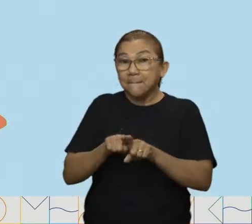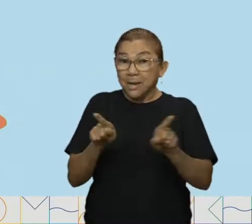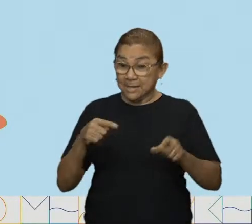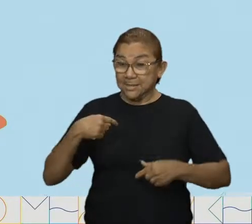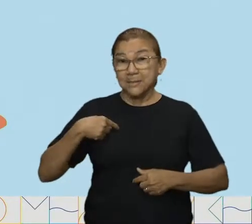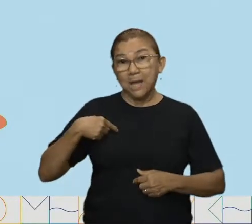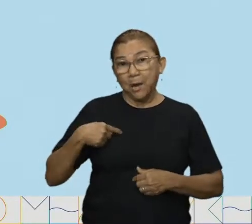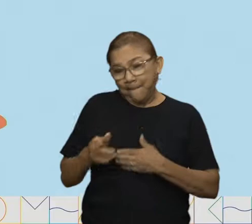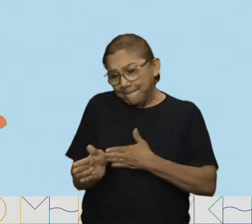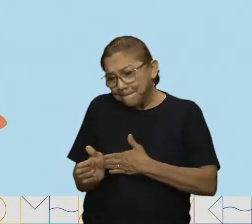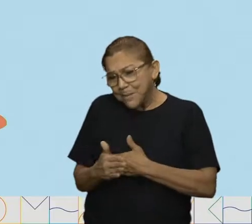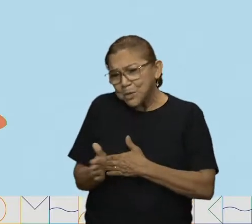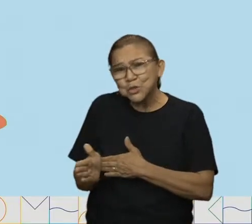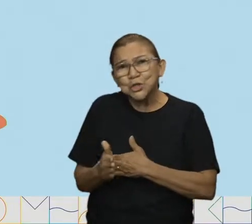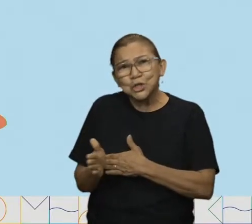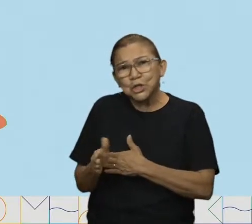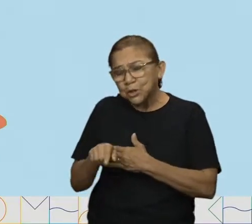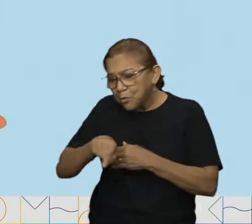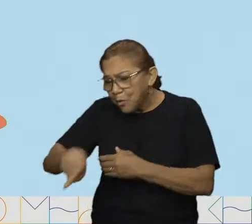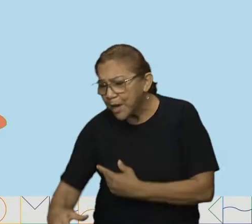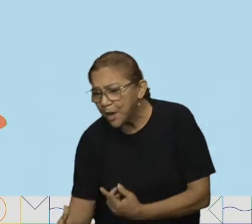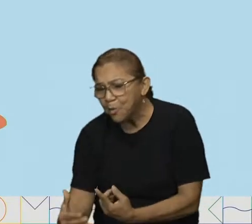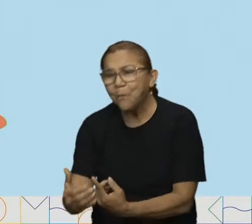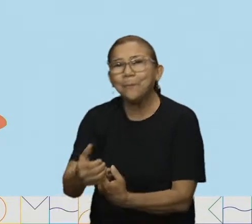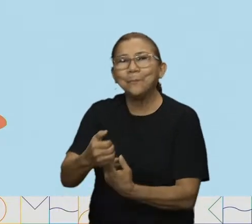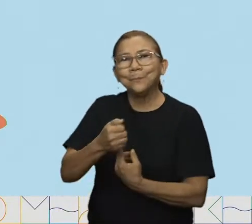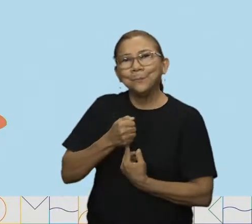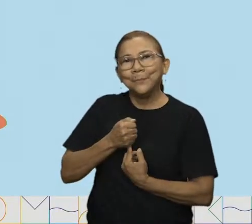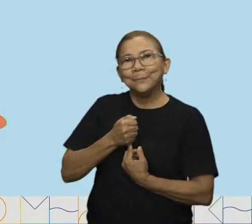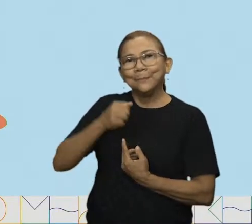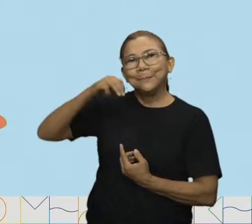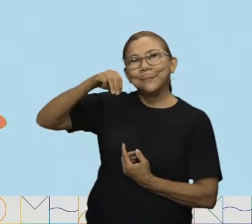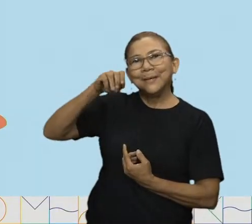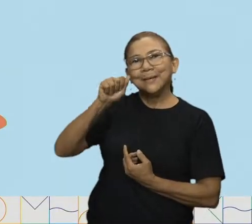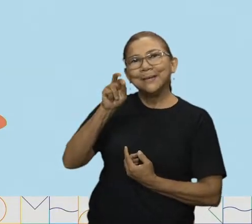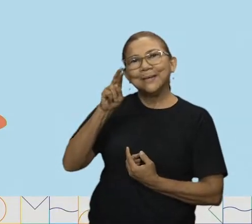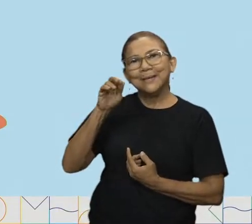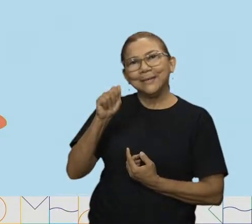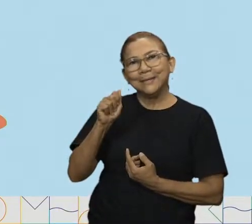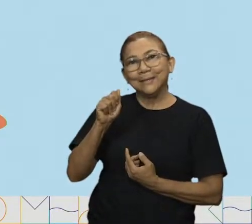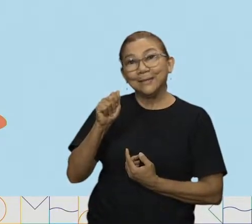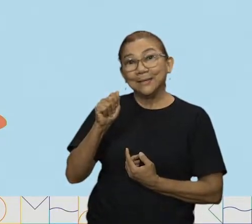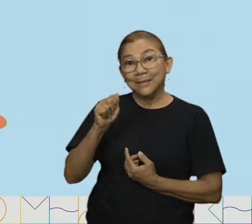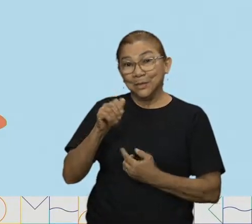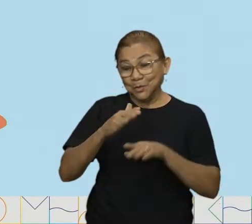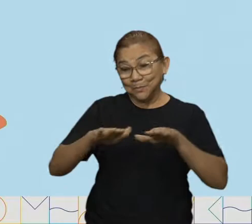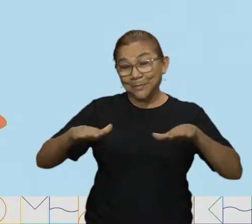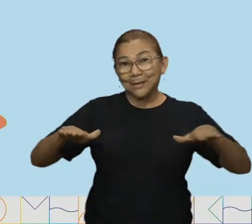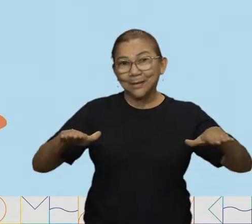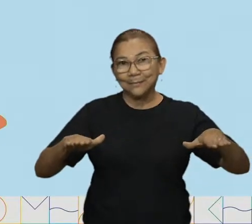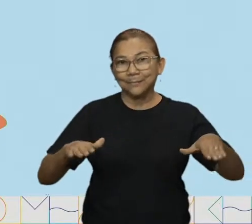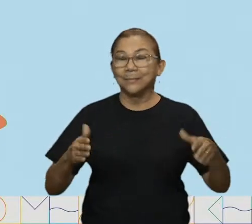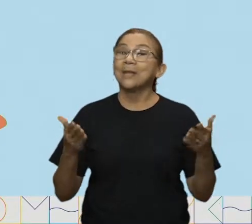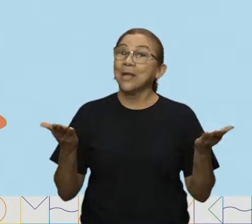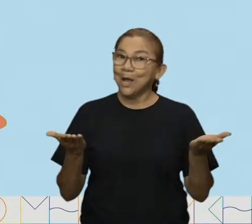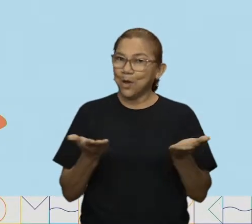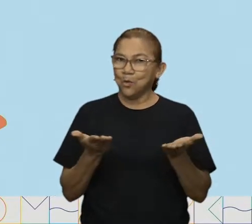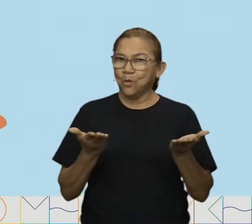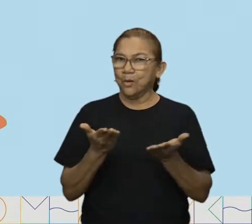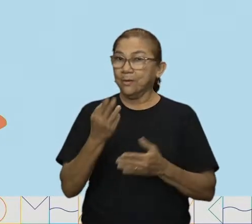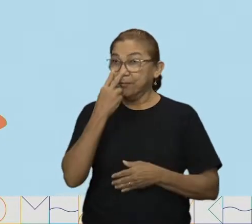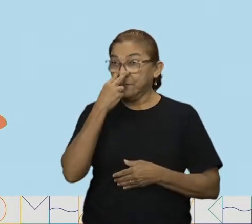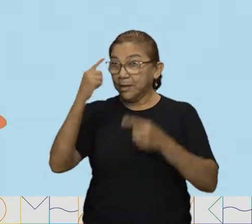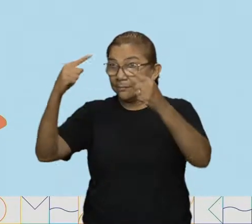e soubesse nadar, eu tirava a Maria do fundo do mar. Agora a gente vai para uma